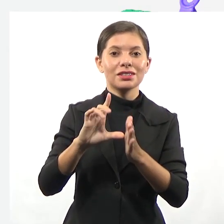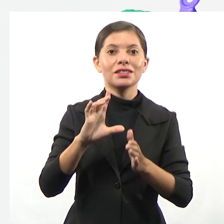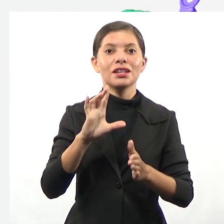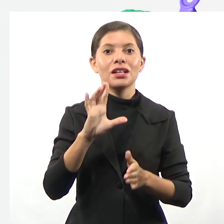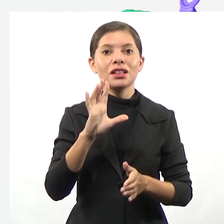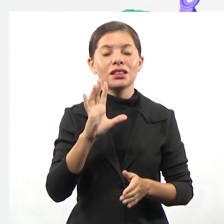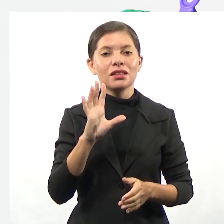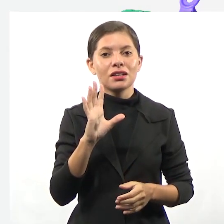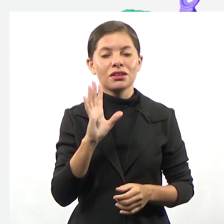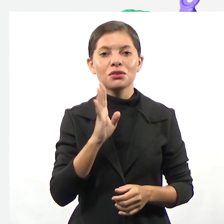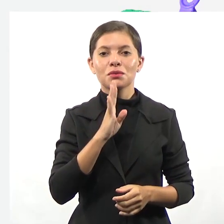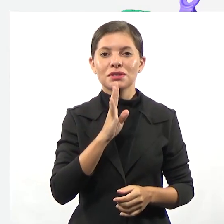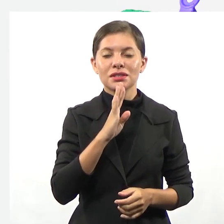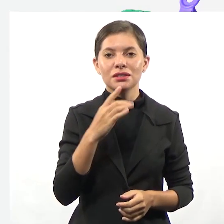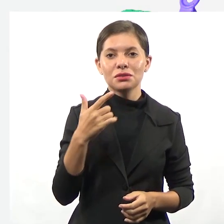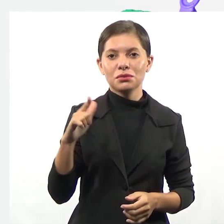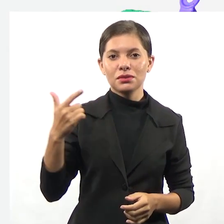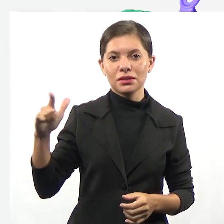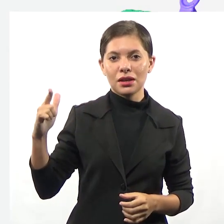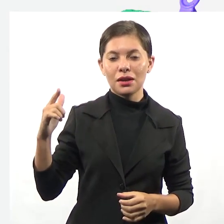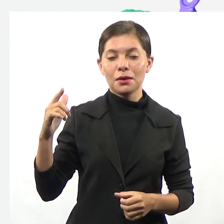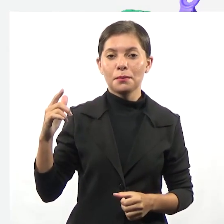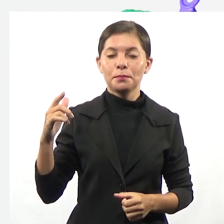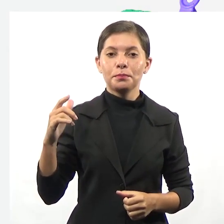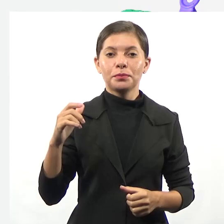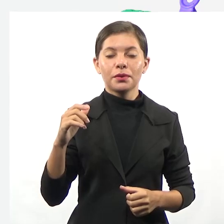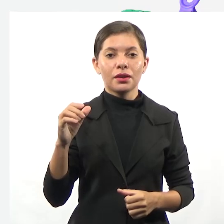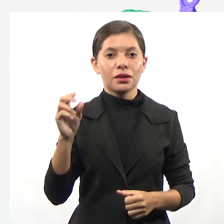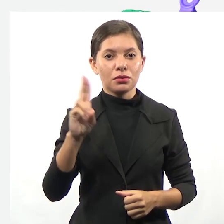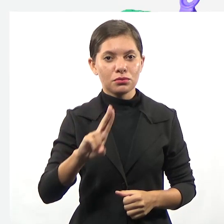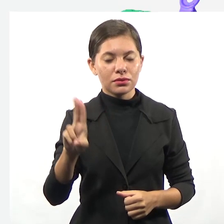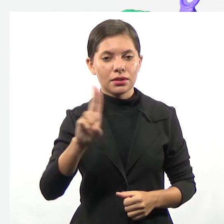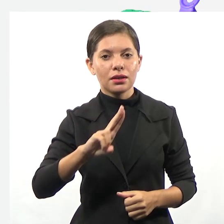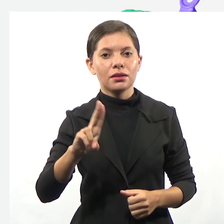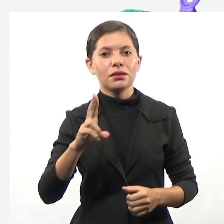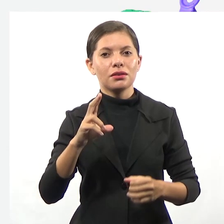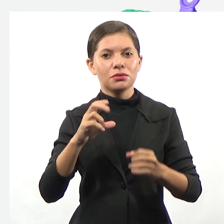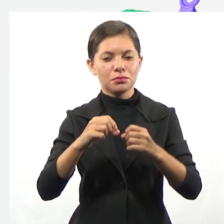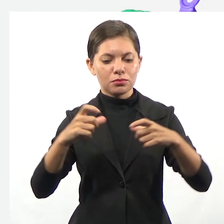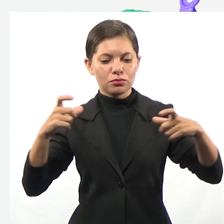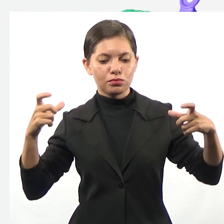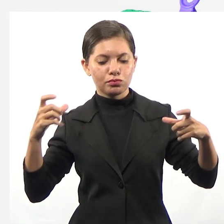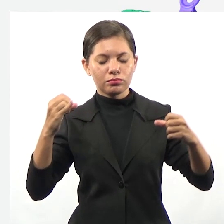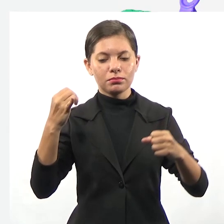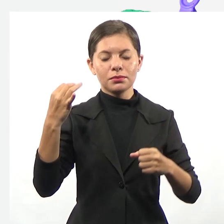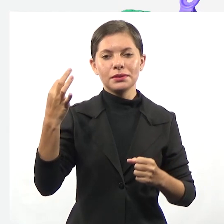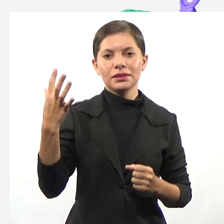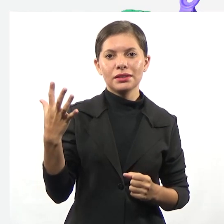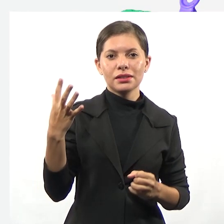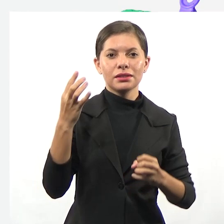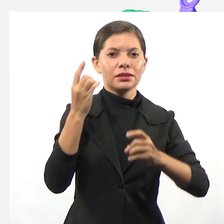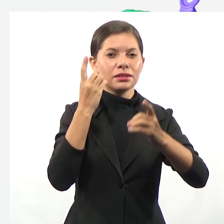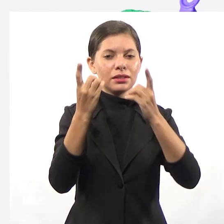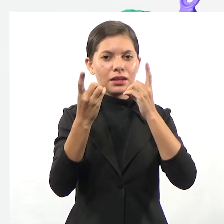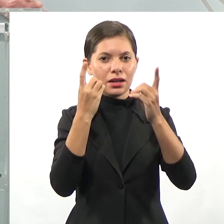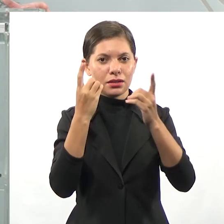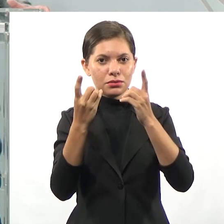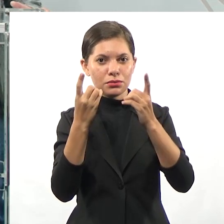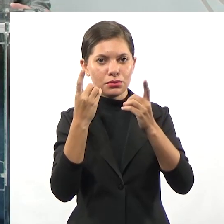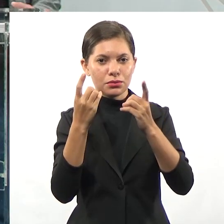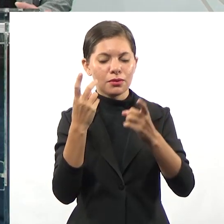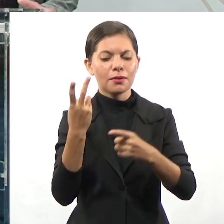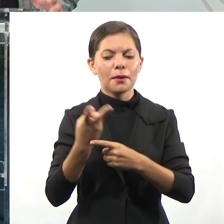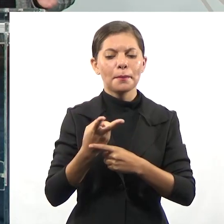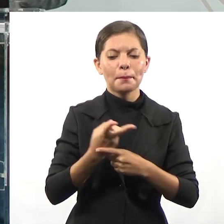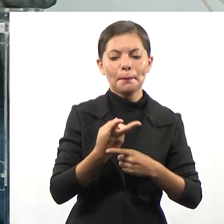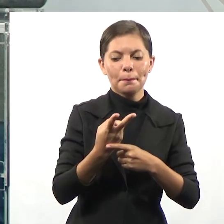específicas para a descoberta de conhecimento, e isso também é descrito por Aitken e Tan. Então, a ideia do aprendizado